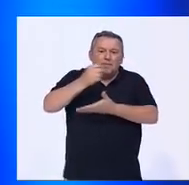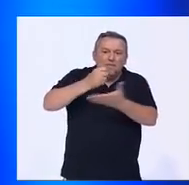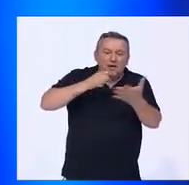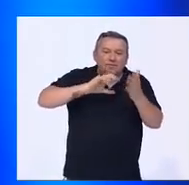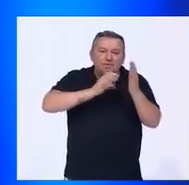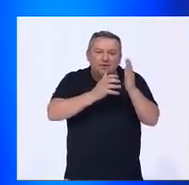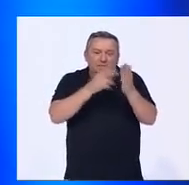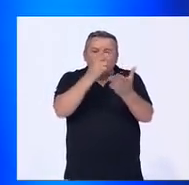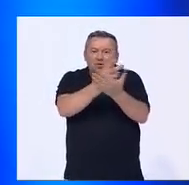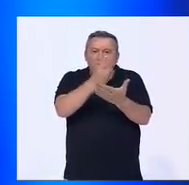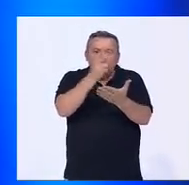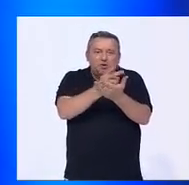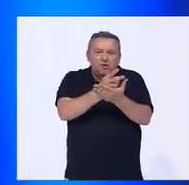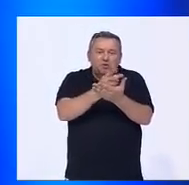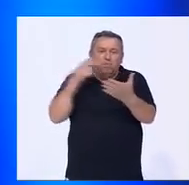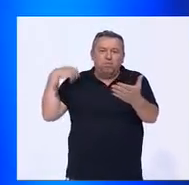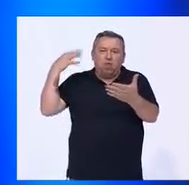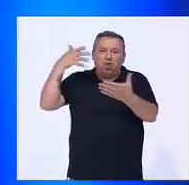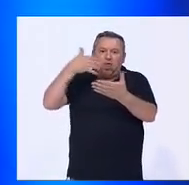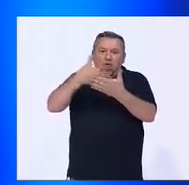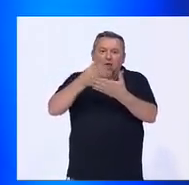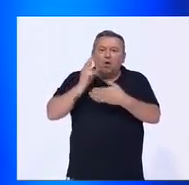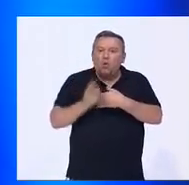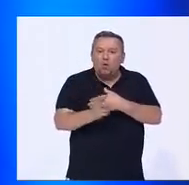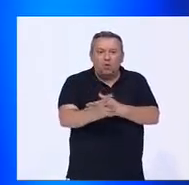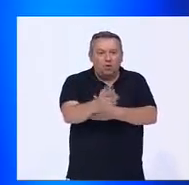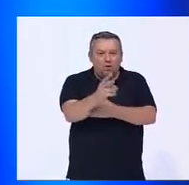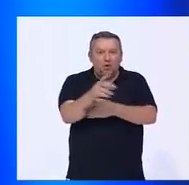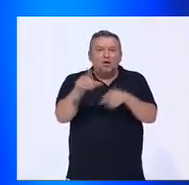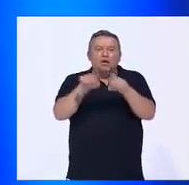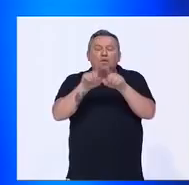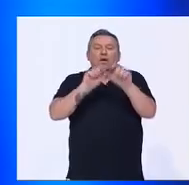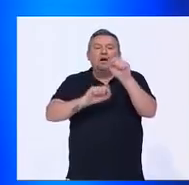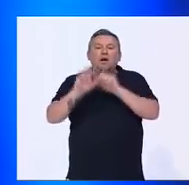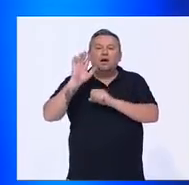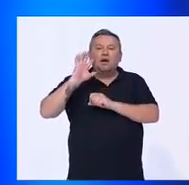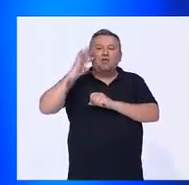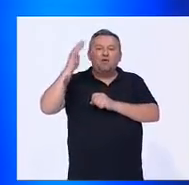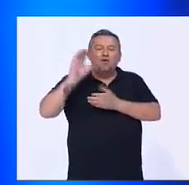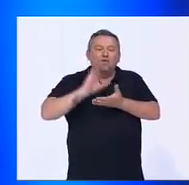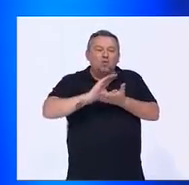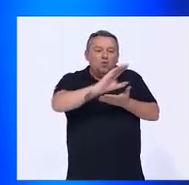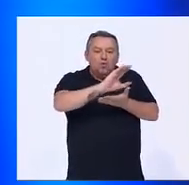para manter a situação como está. Quem define a destinação do recurso é o